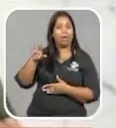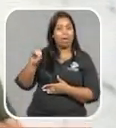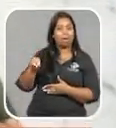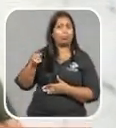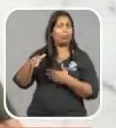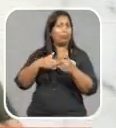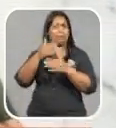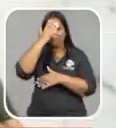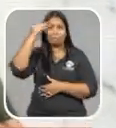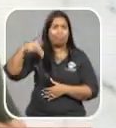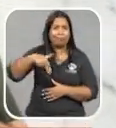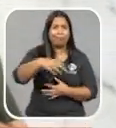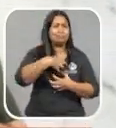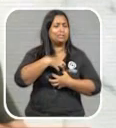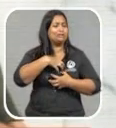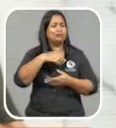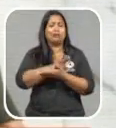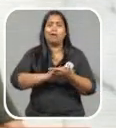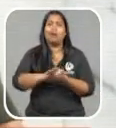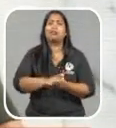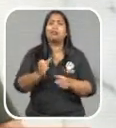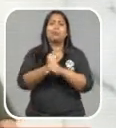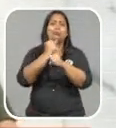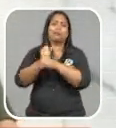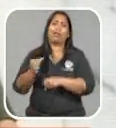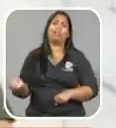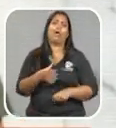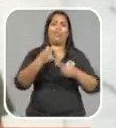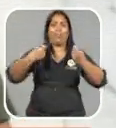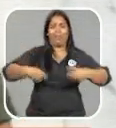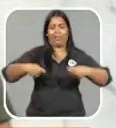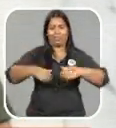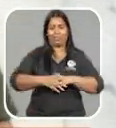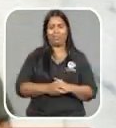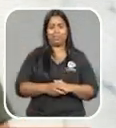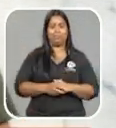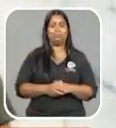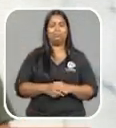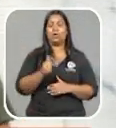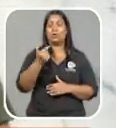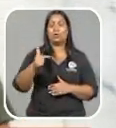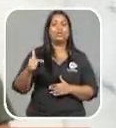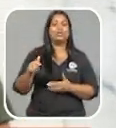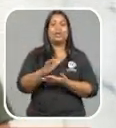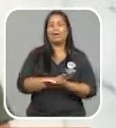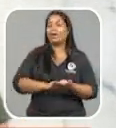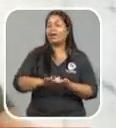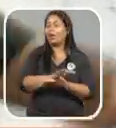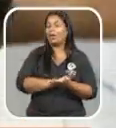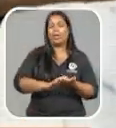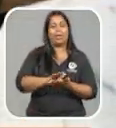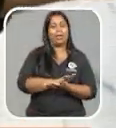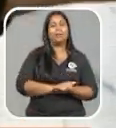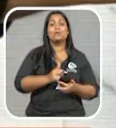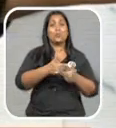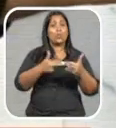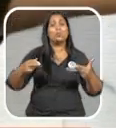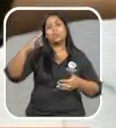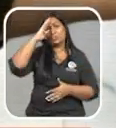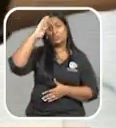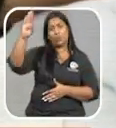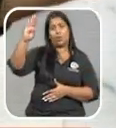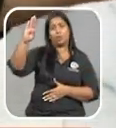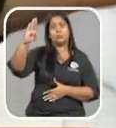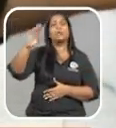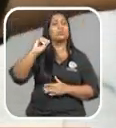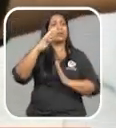UBS. Não tinha nenhuma dessas prioridades. Isso são prioridades na relação de obras. Eles estão fazendo um trabalho,